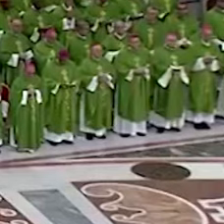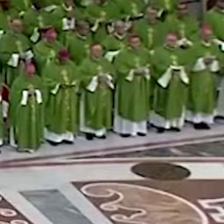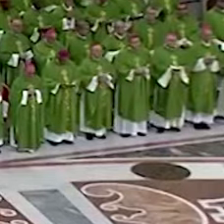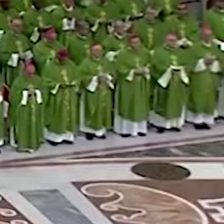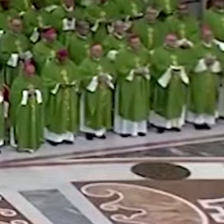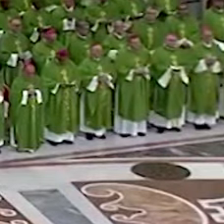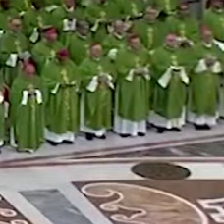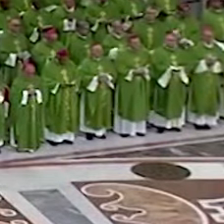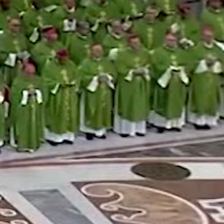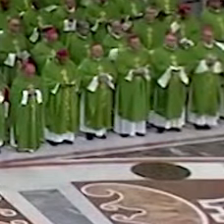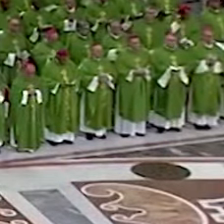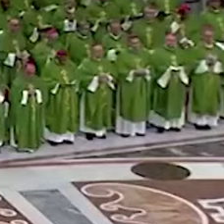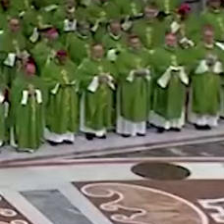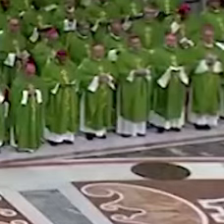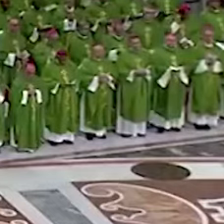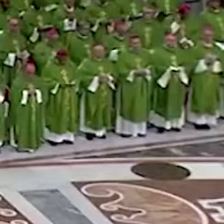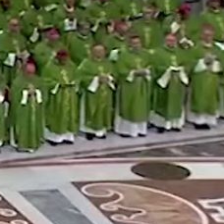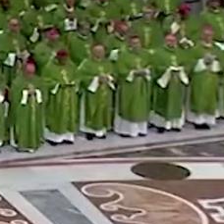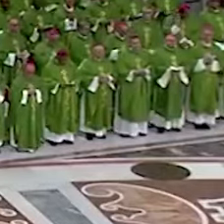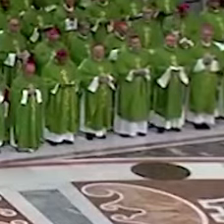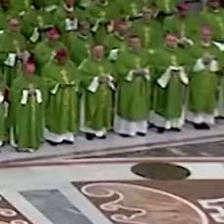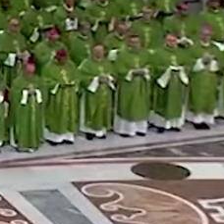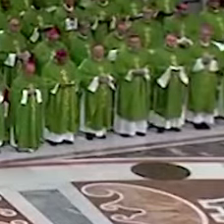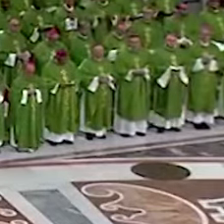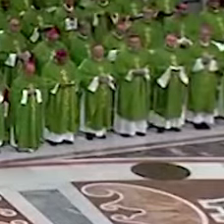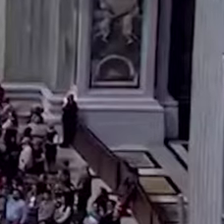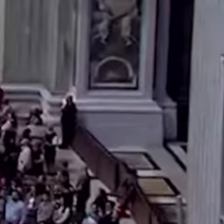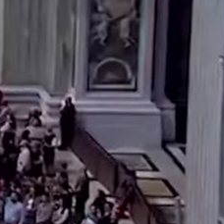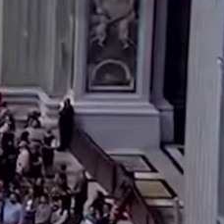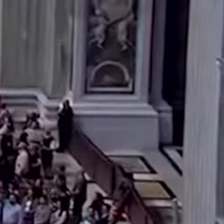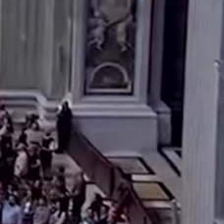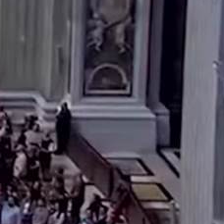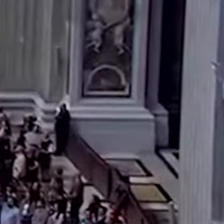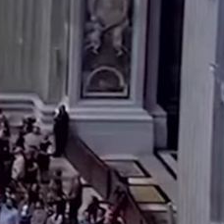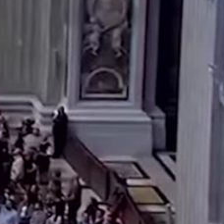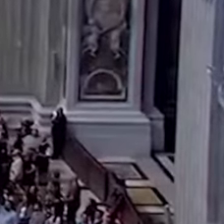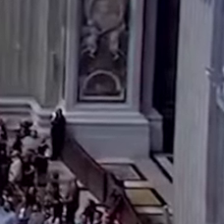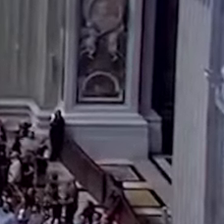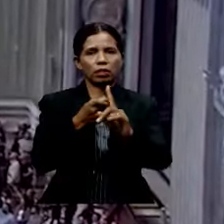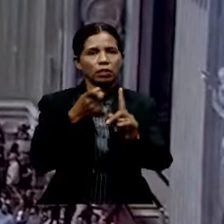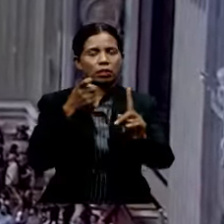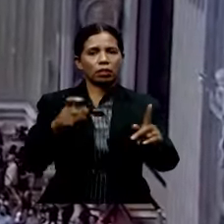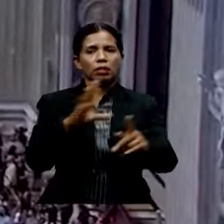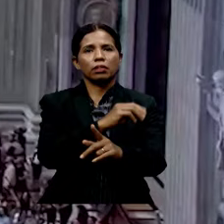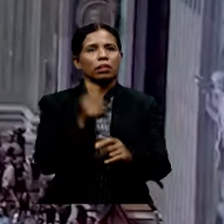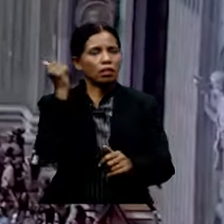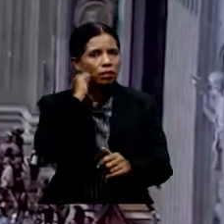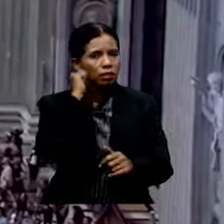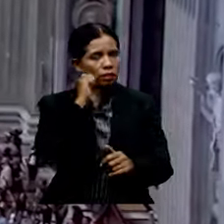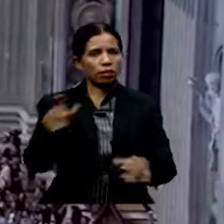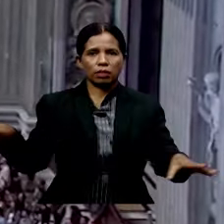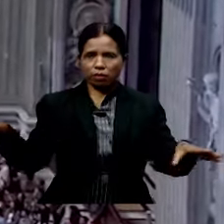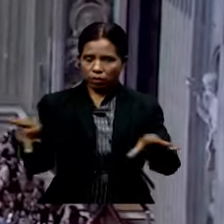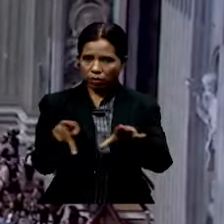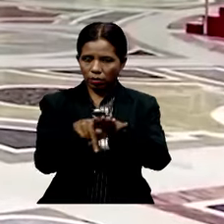Foi na leste, Frei Joel Casmiro, OFM, esta nomeação, onde sai representante do continente asiático, onde